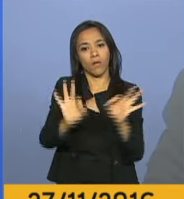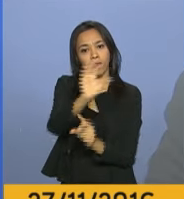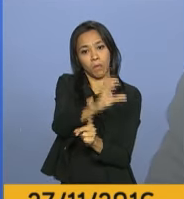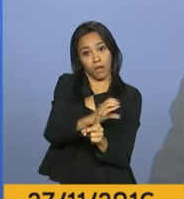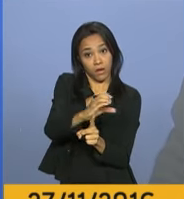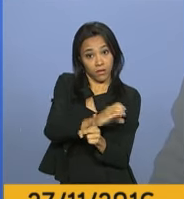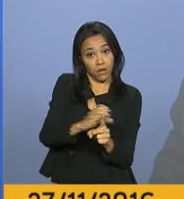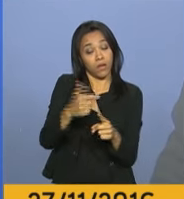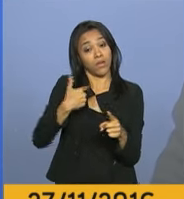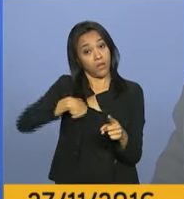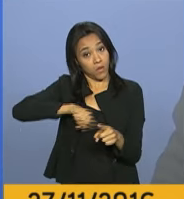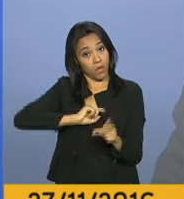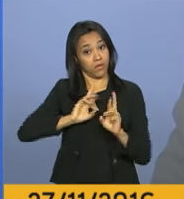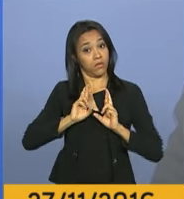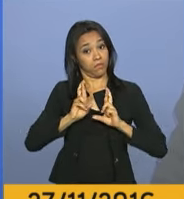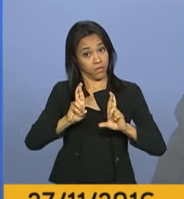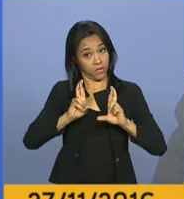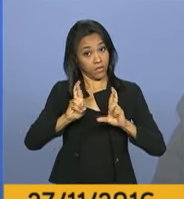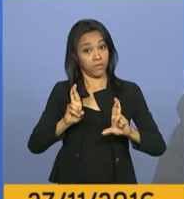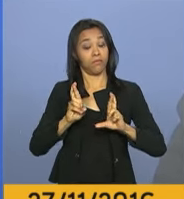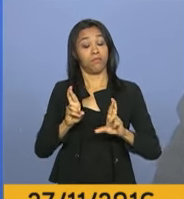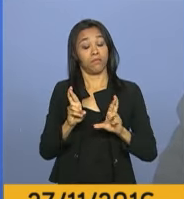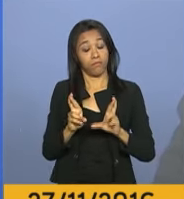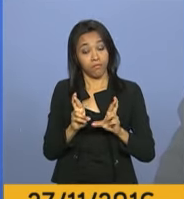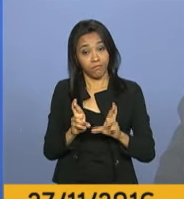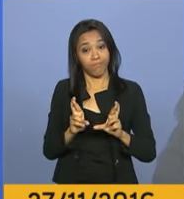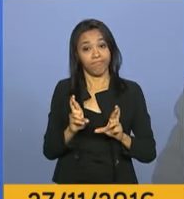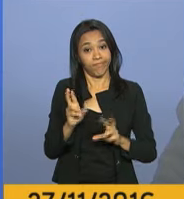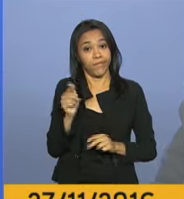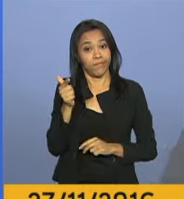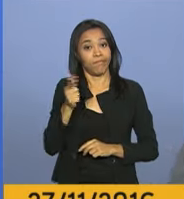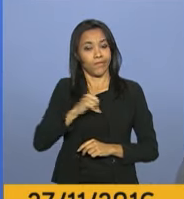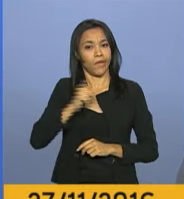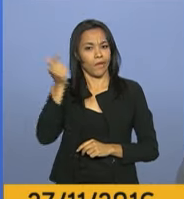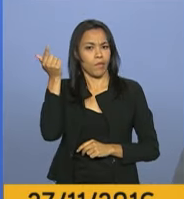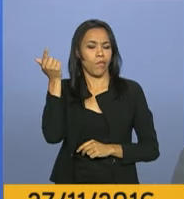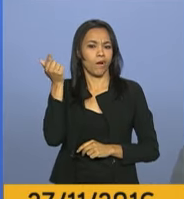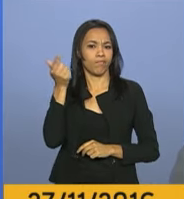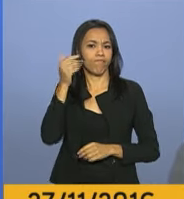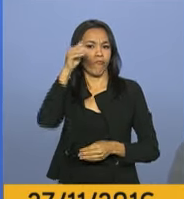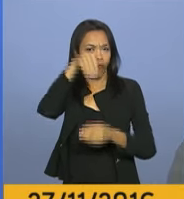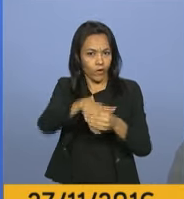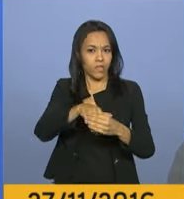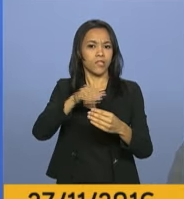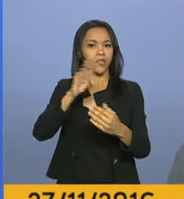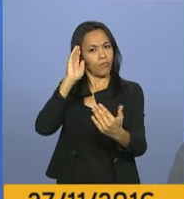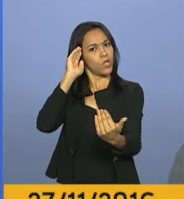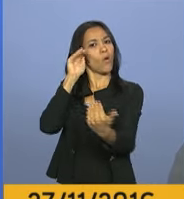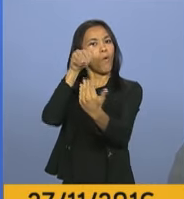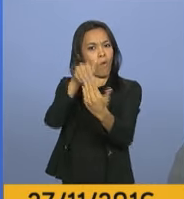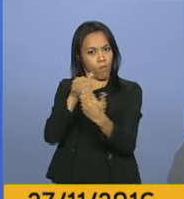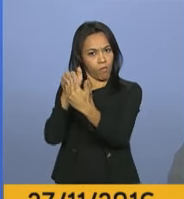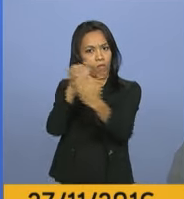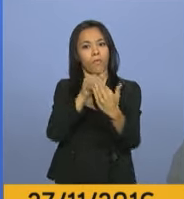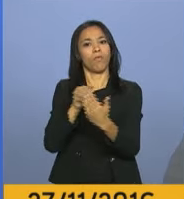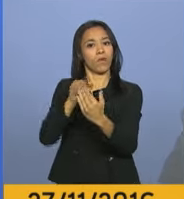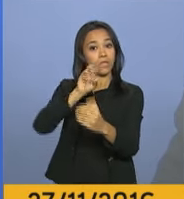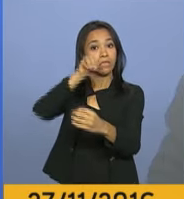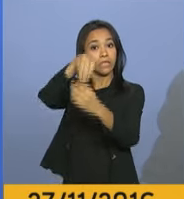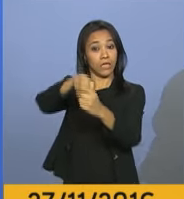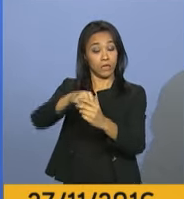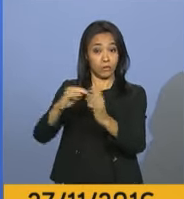esperamos, naturalmente, que haja uma votação também muito favorável no Senado